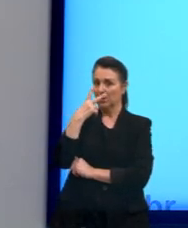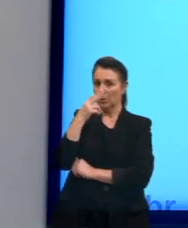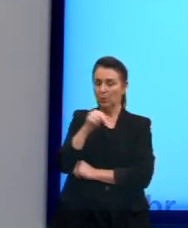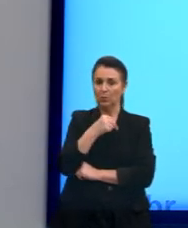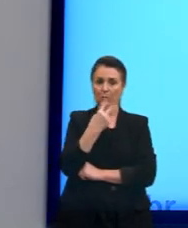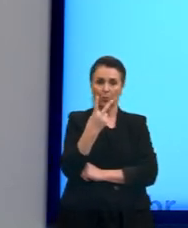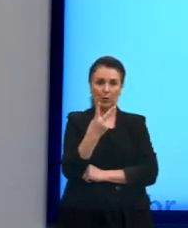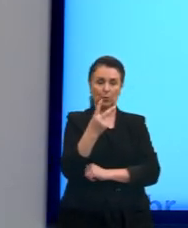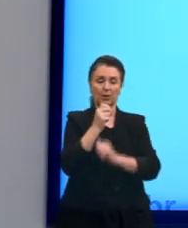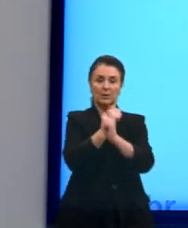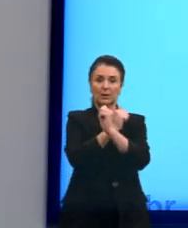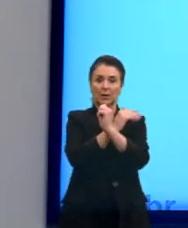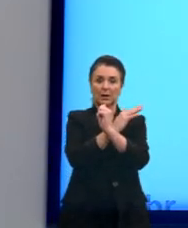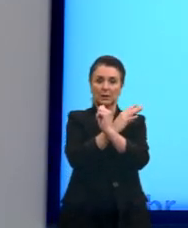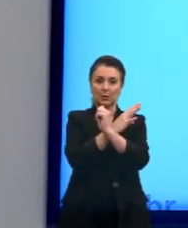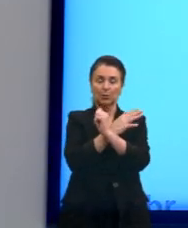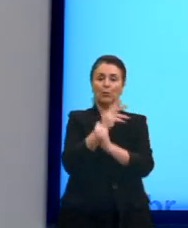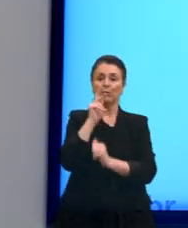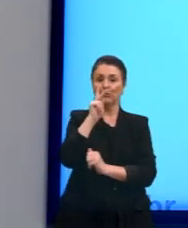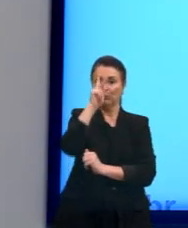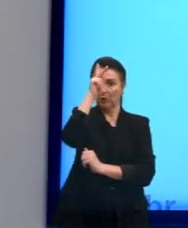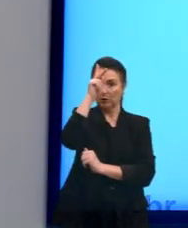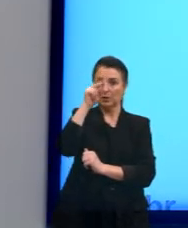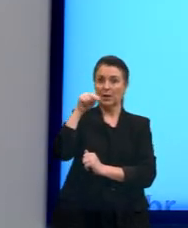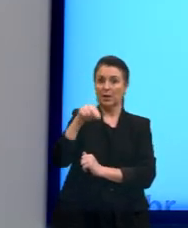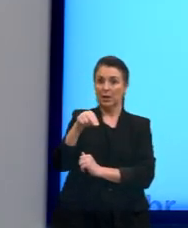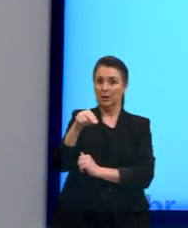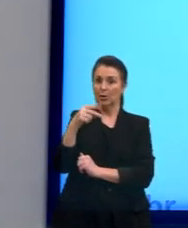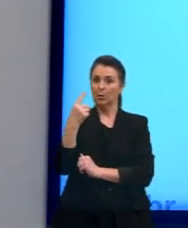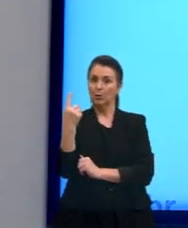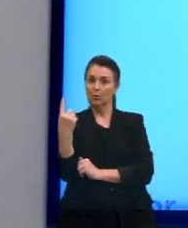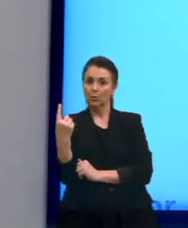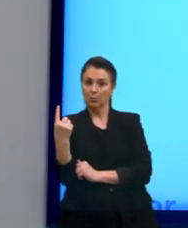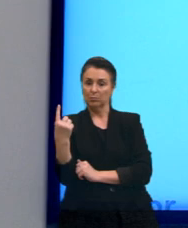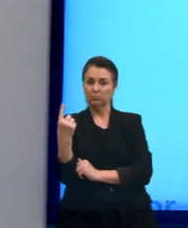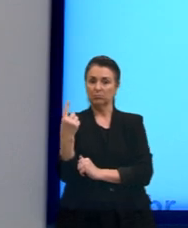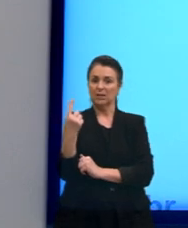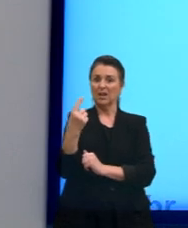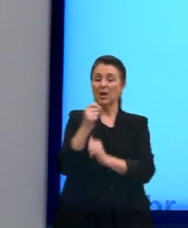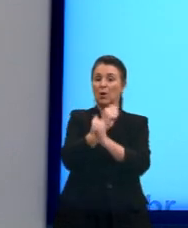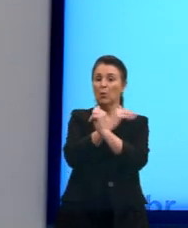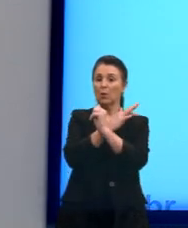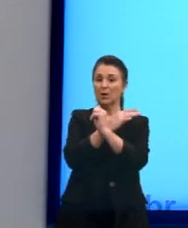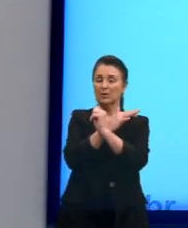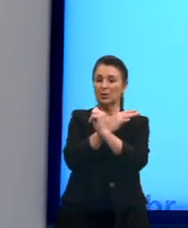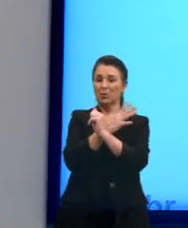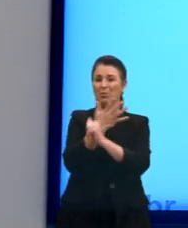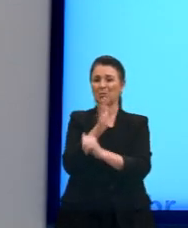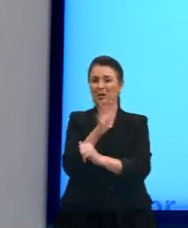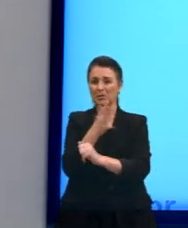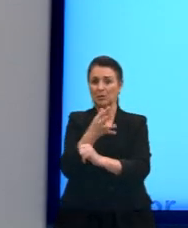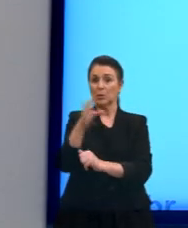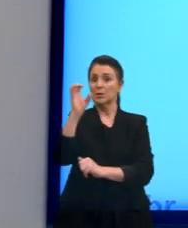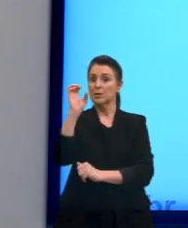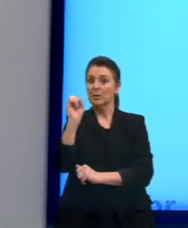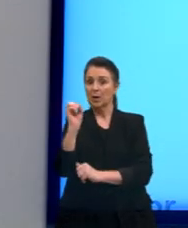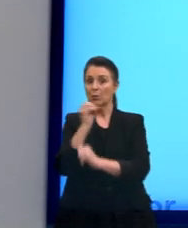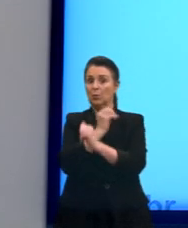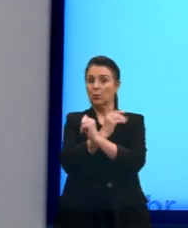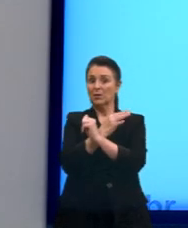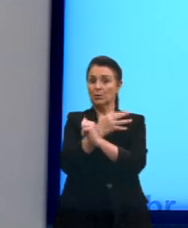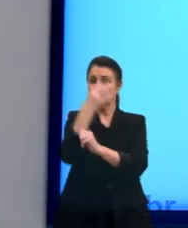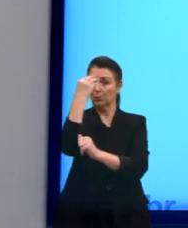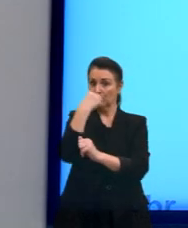a dois eu tenho ácido forte se eu tenho igual a um ácido moderado e zero um ácido fraco é